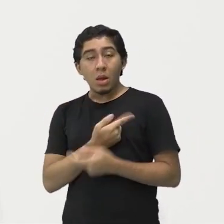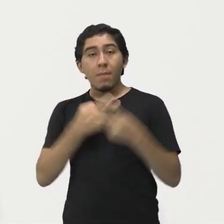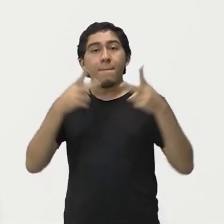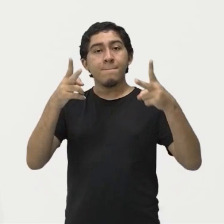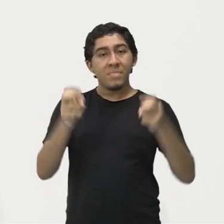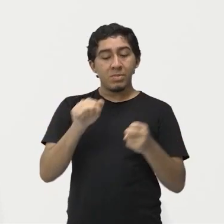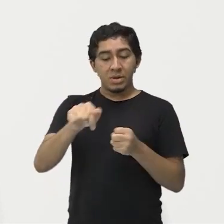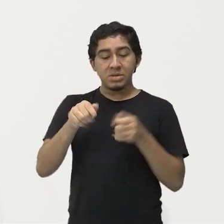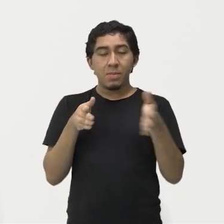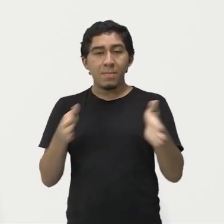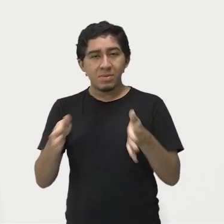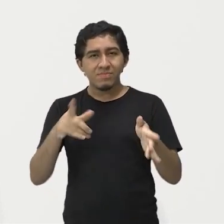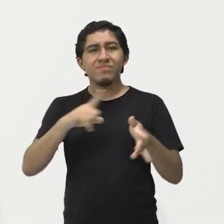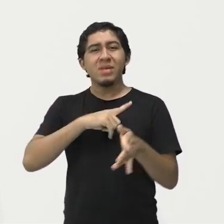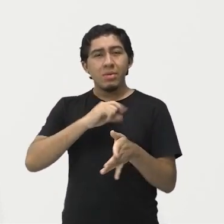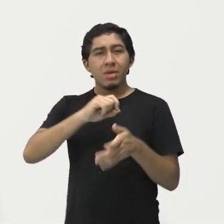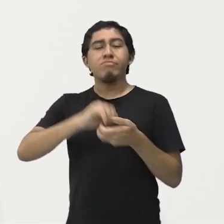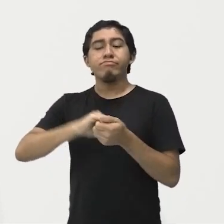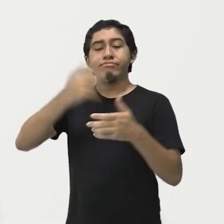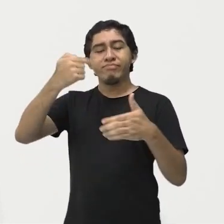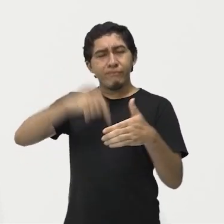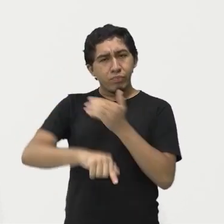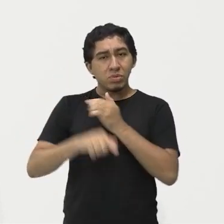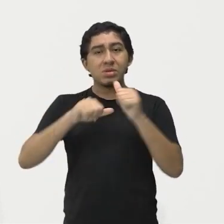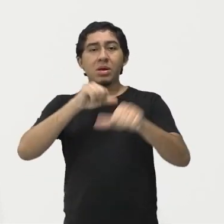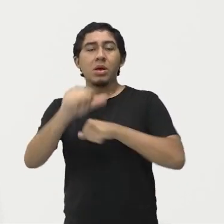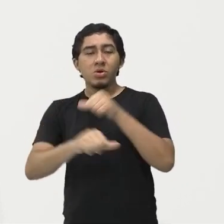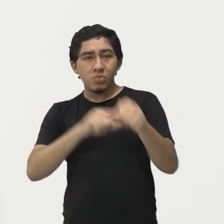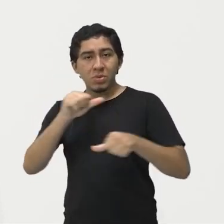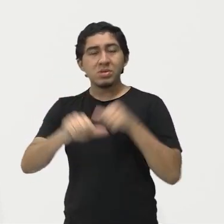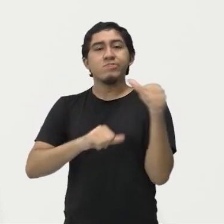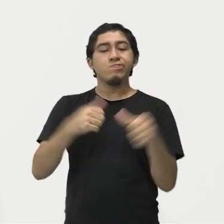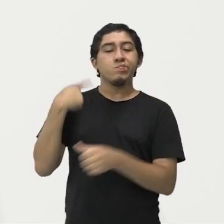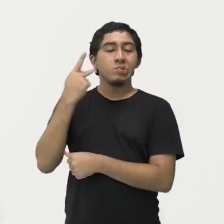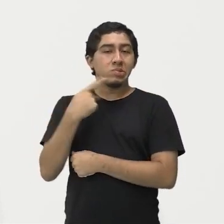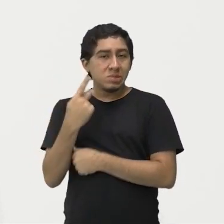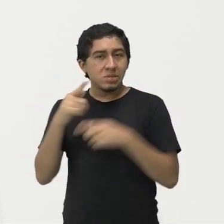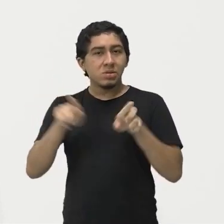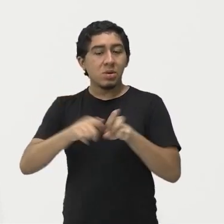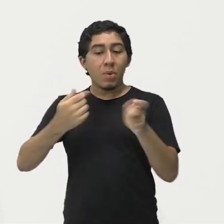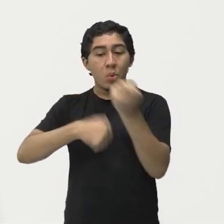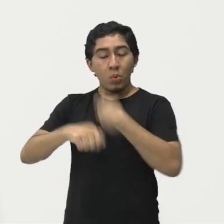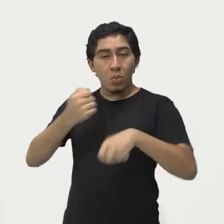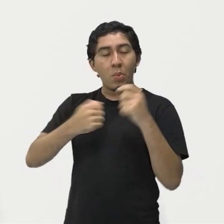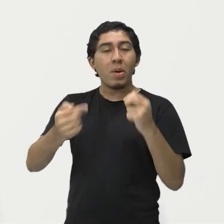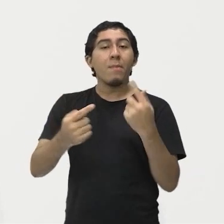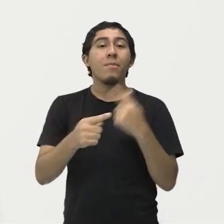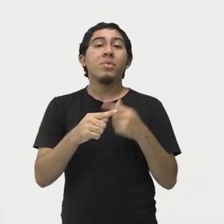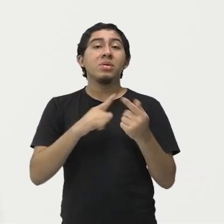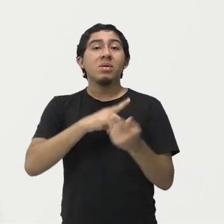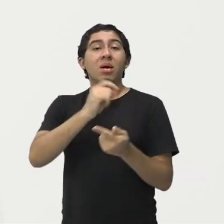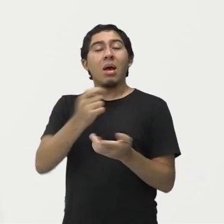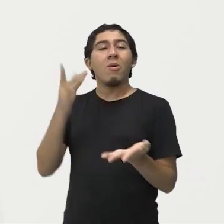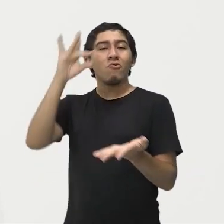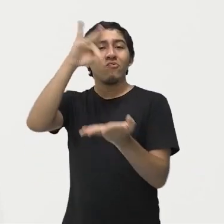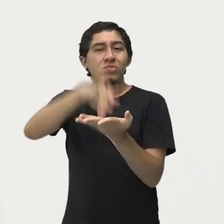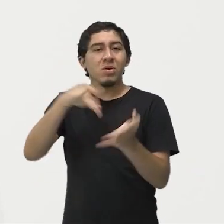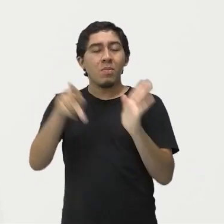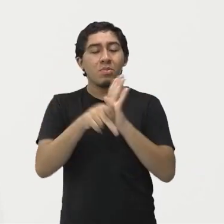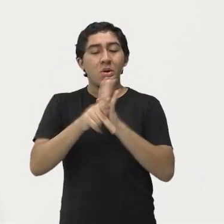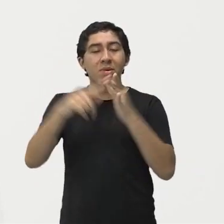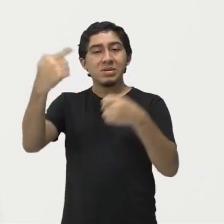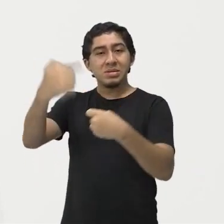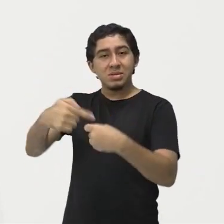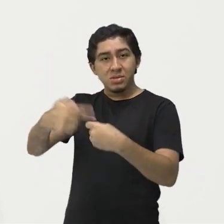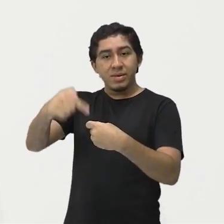mudanças políticas e econômicas devido à consolidação das cidades-estados. É justamente